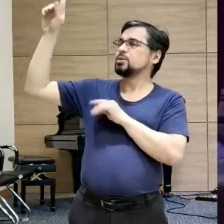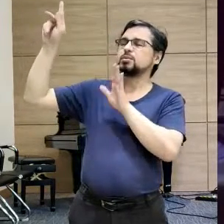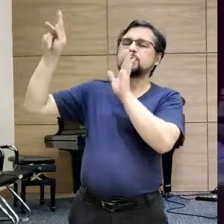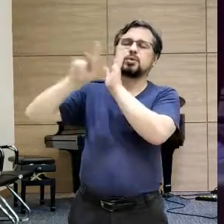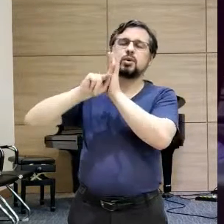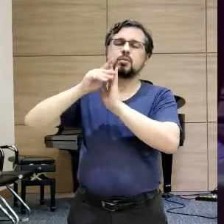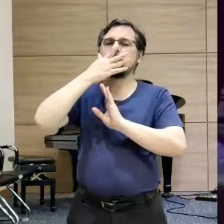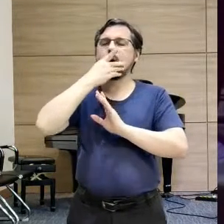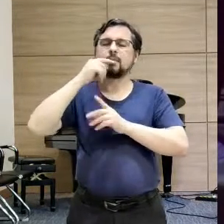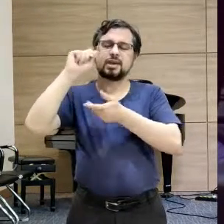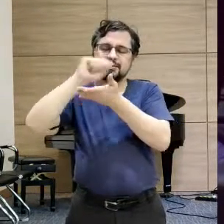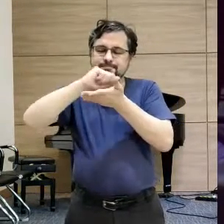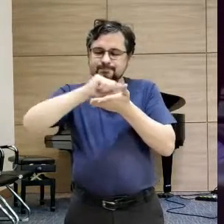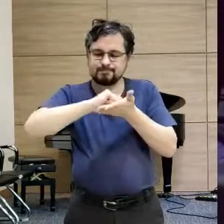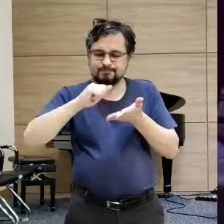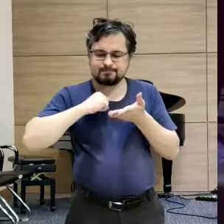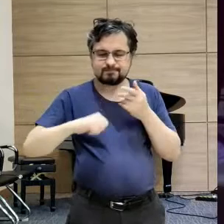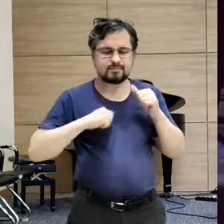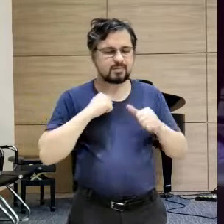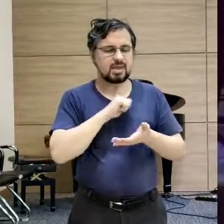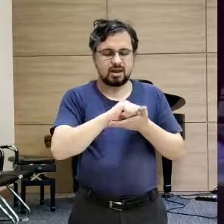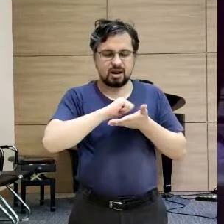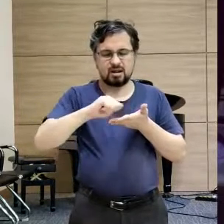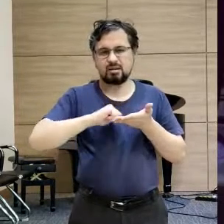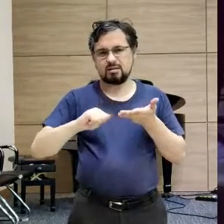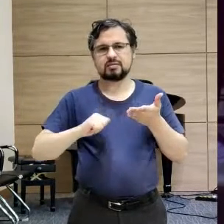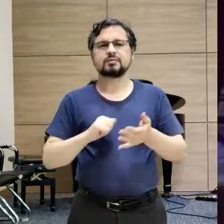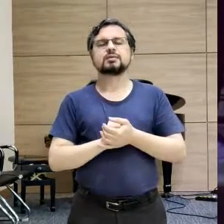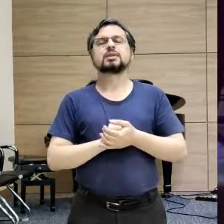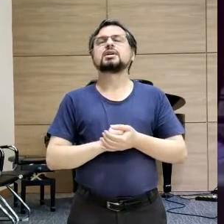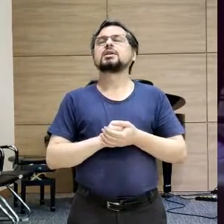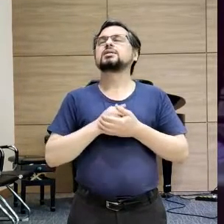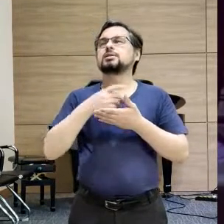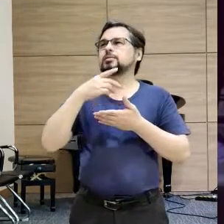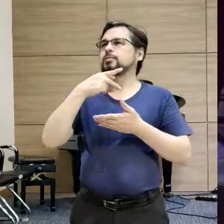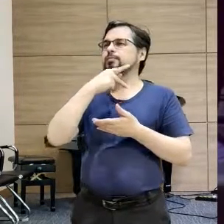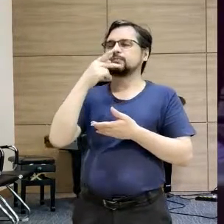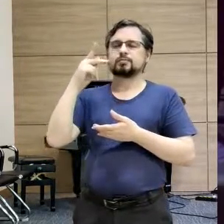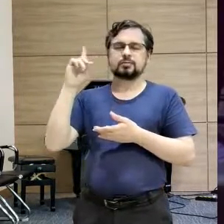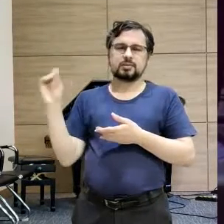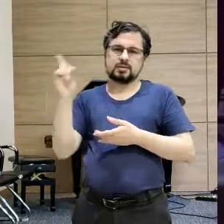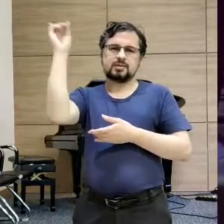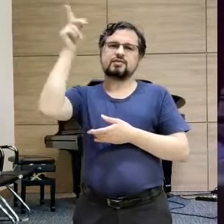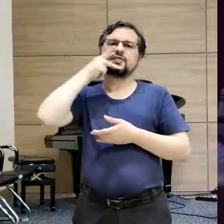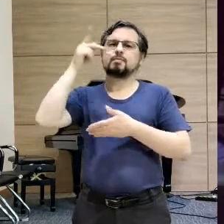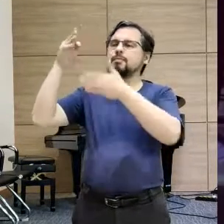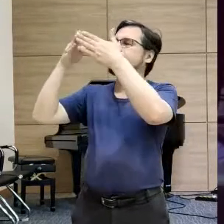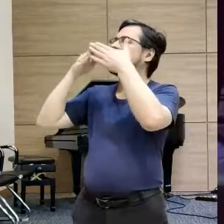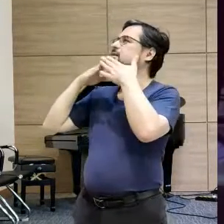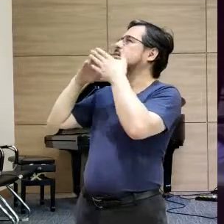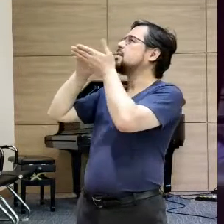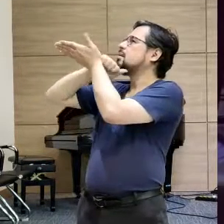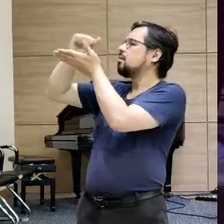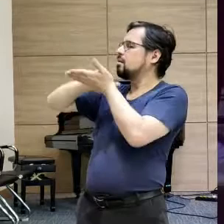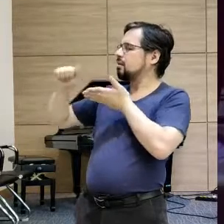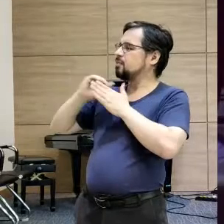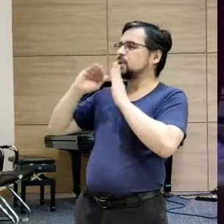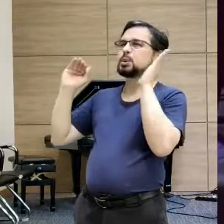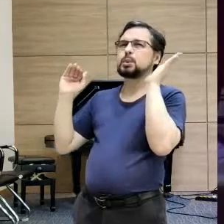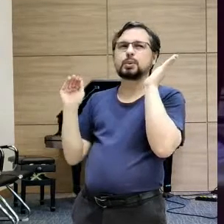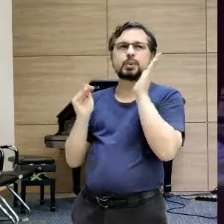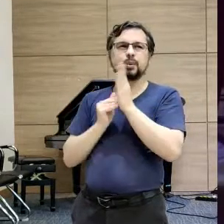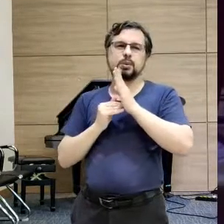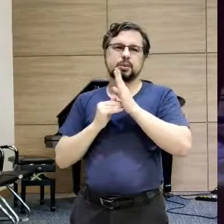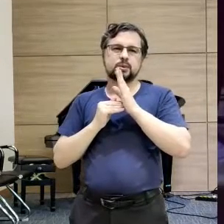pela graça divina. Por isso ele diz, Senhor, lava-me completamente. Do ápice da minha cabeça,